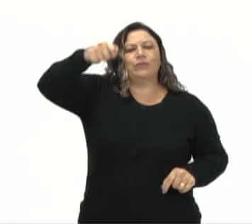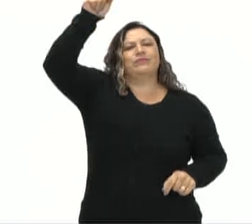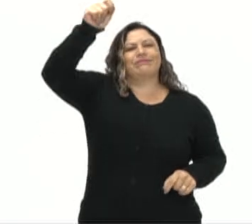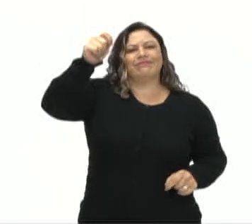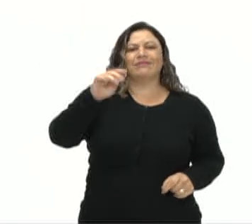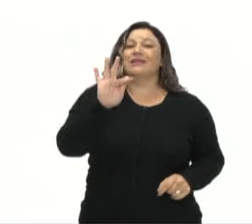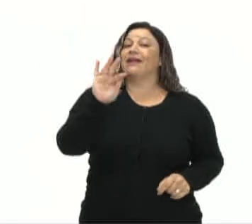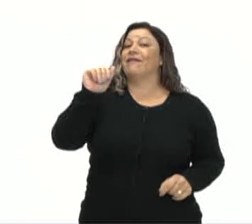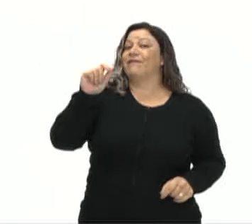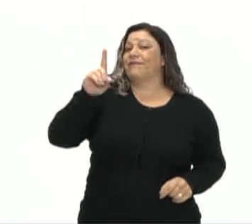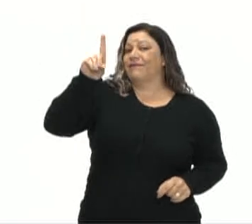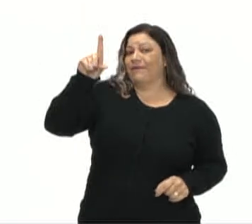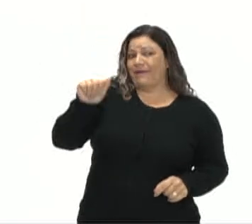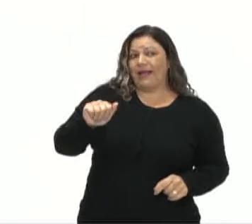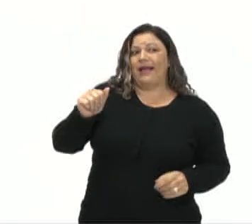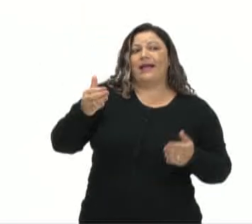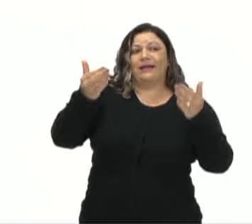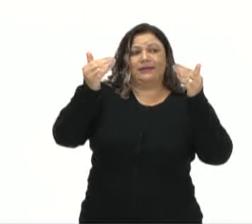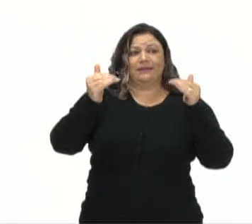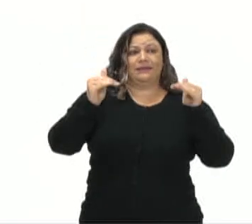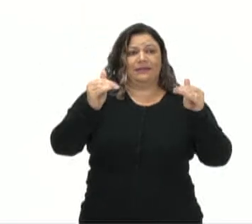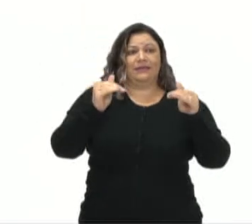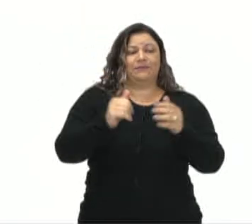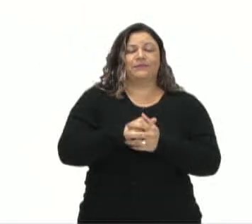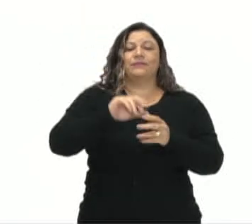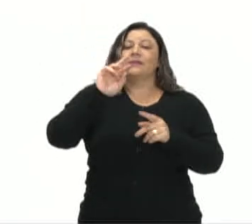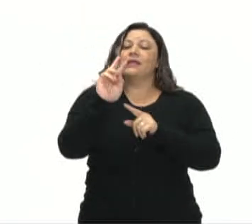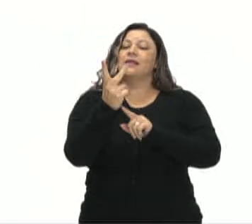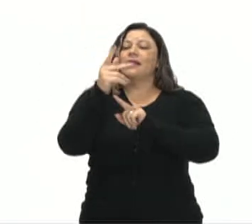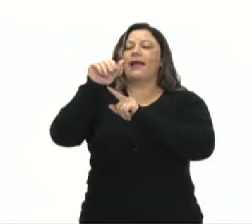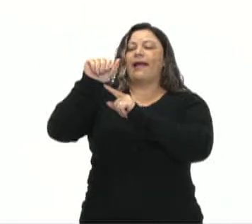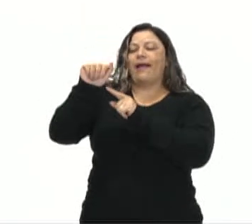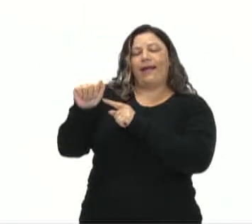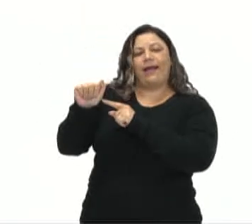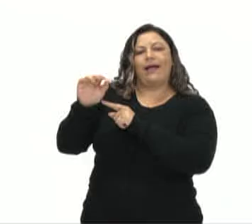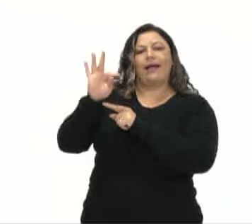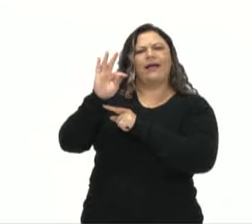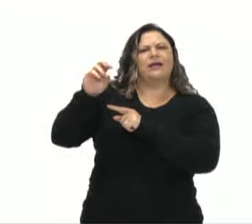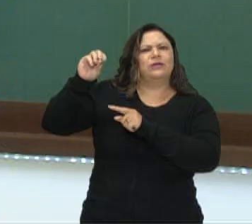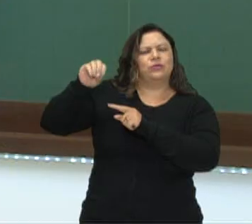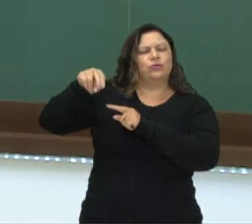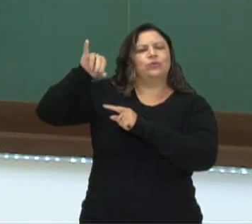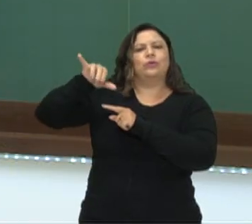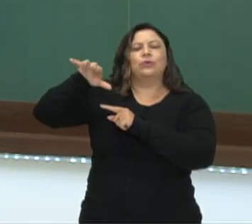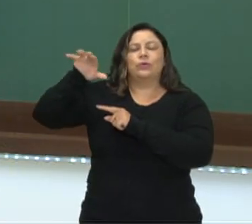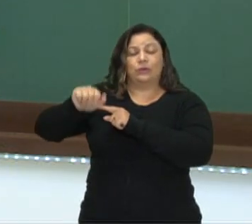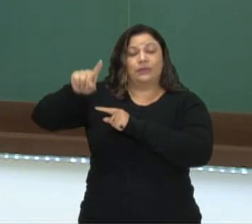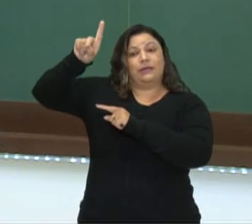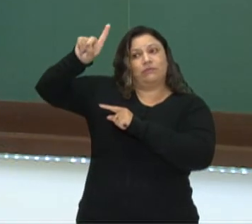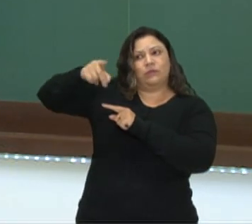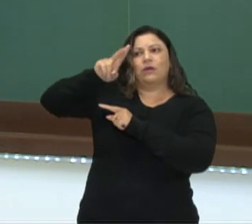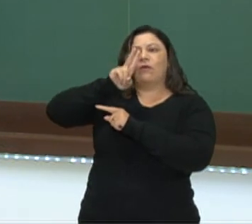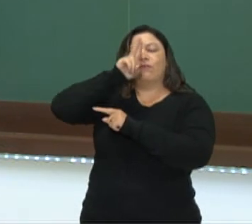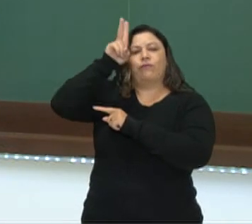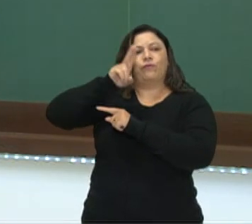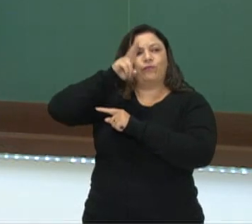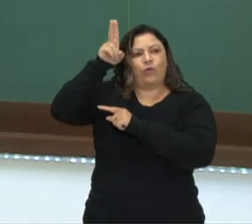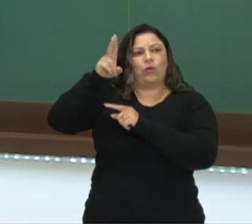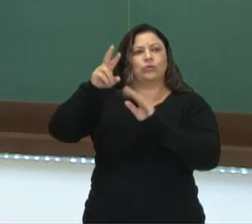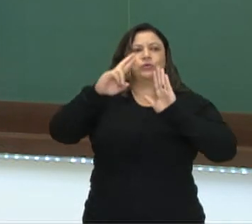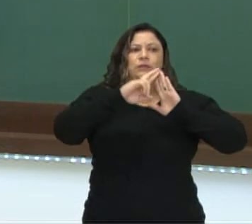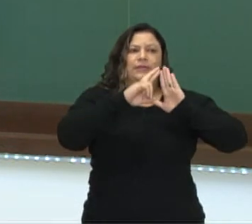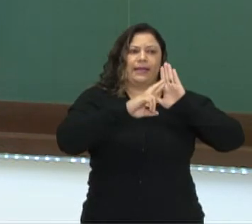H-A-H, tônica. Assim, esta palavra se encarra na regra de eufonia. Observem aqui, o